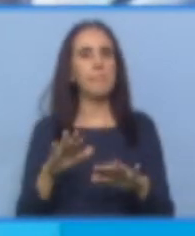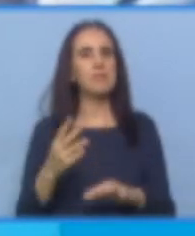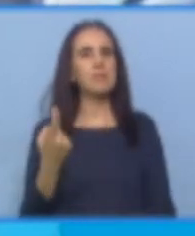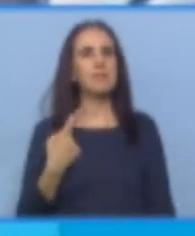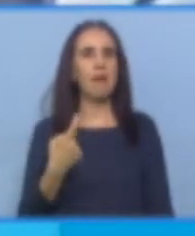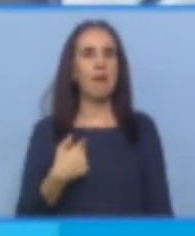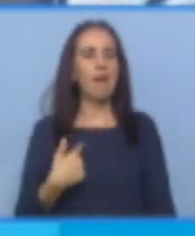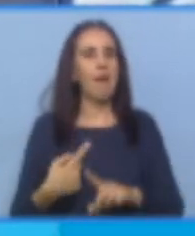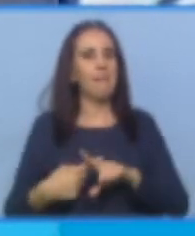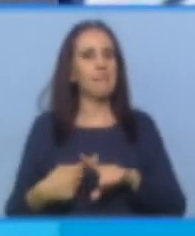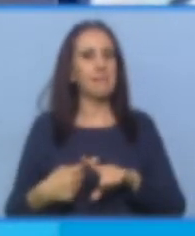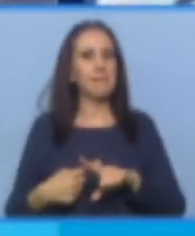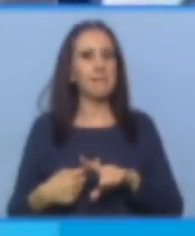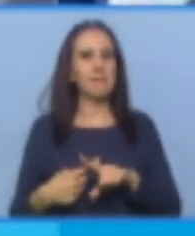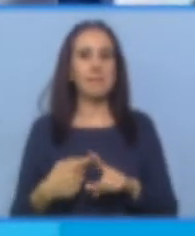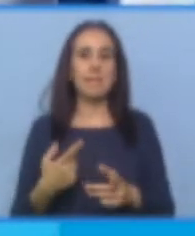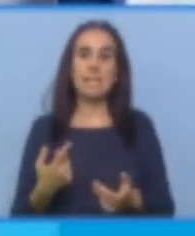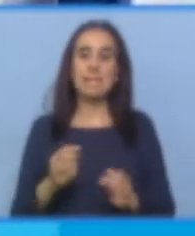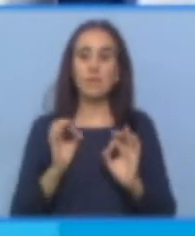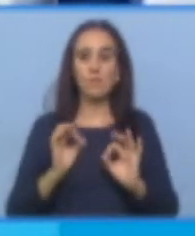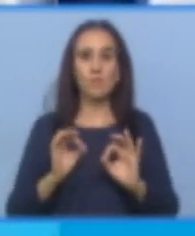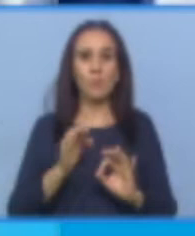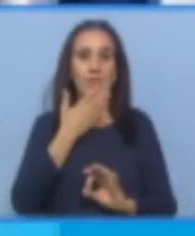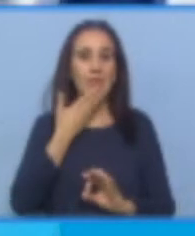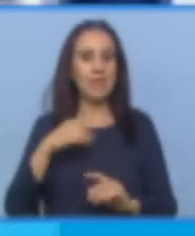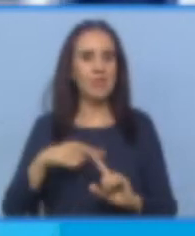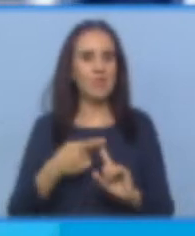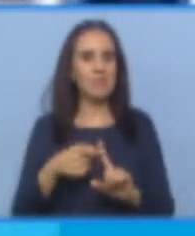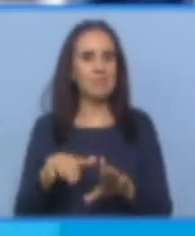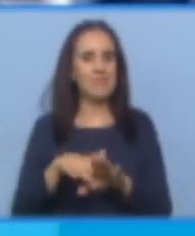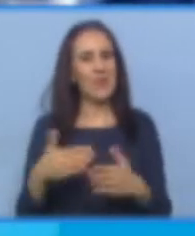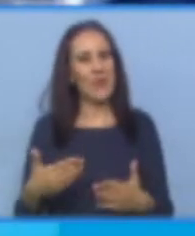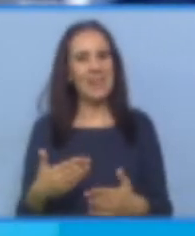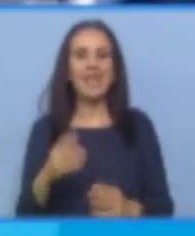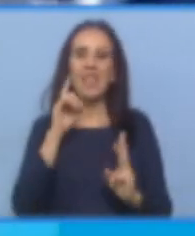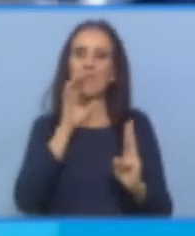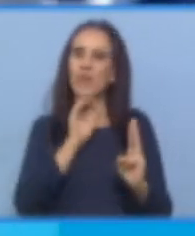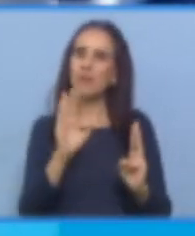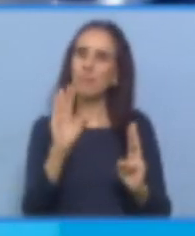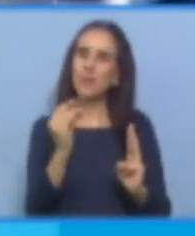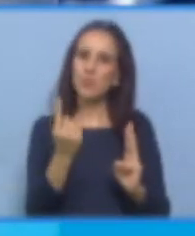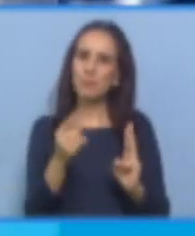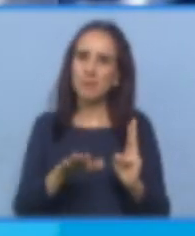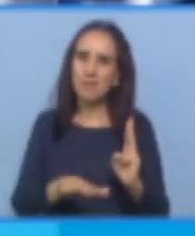com vontade e, estando reunidas as condições este ano para participarmos, agora já com mais uma filhota